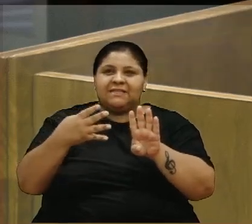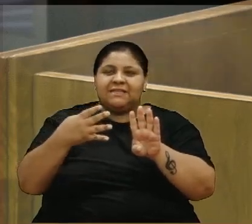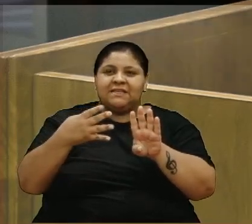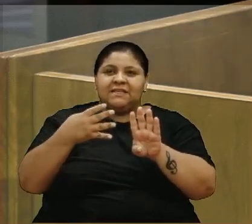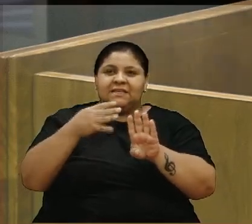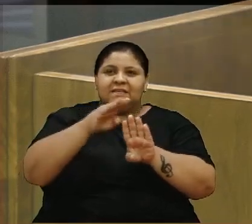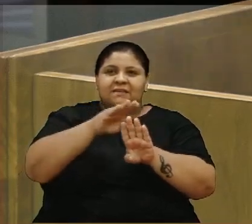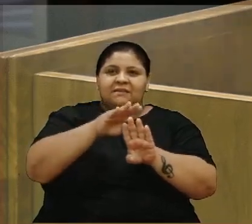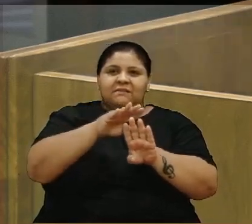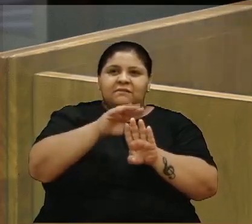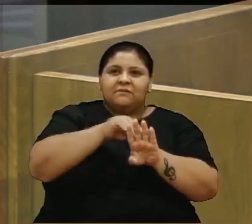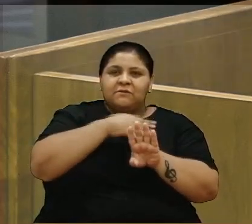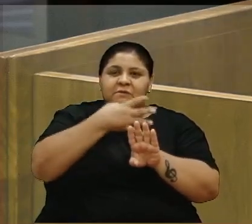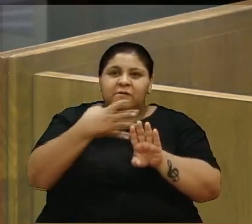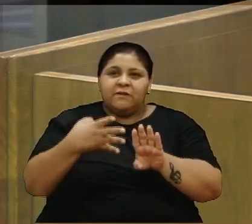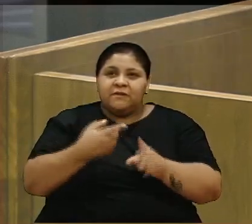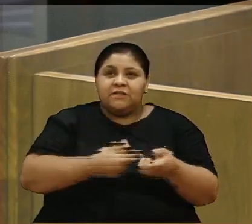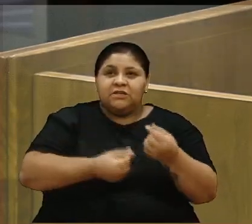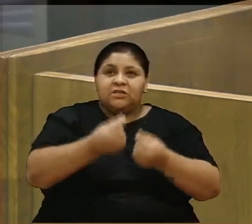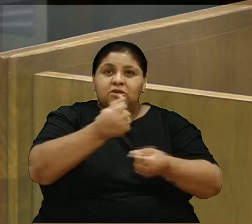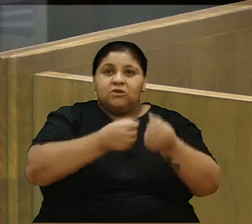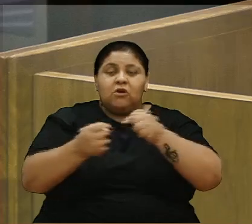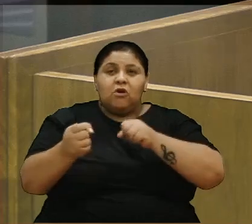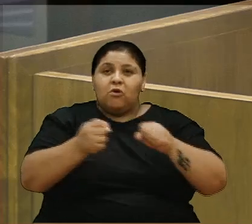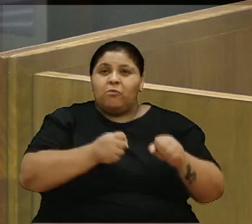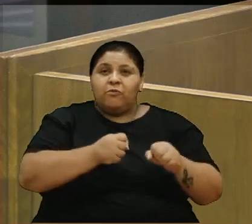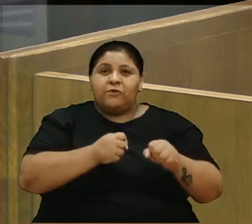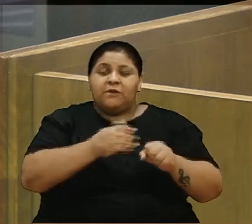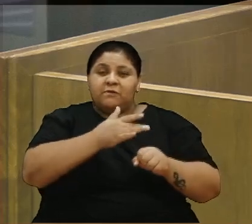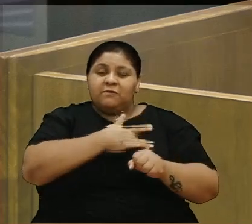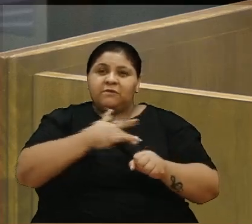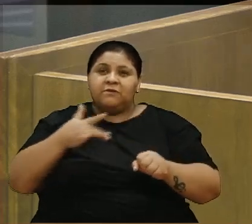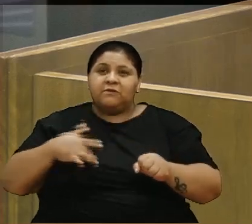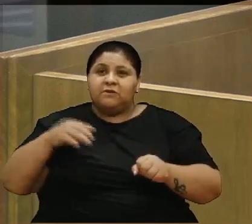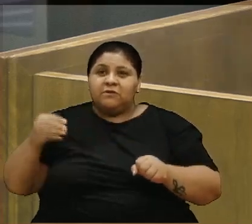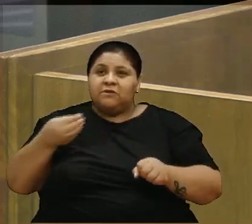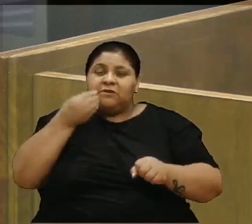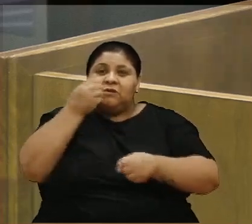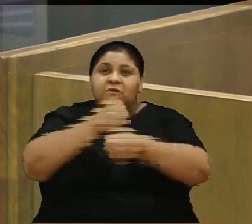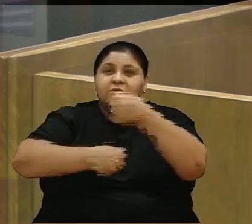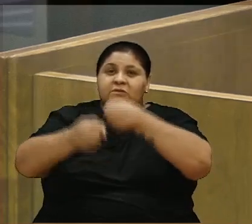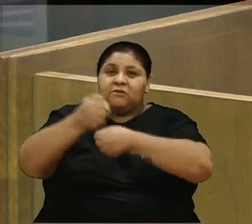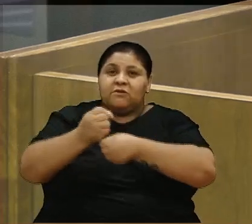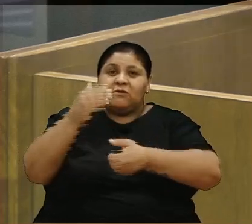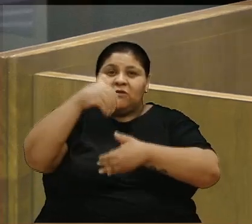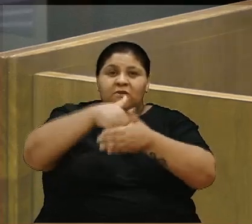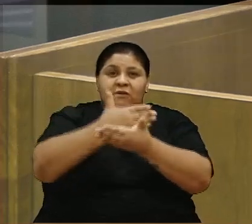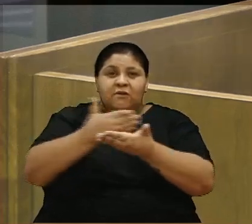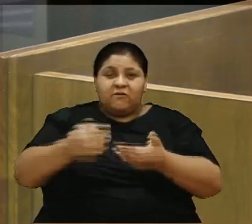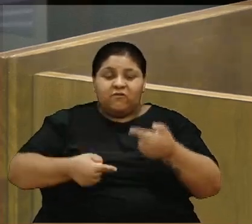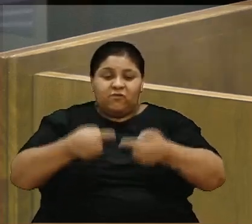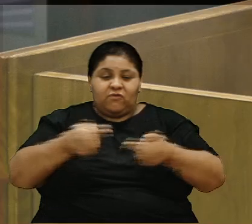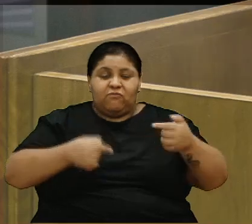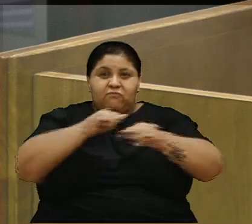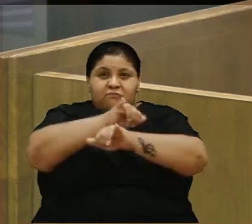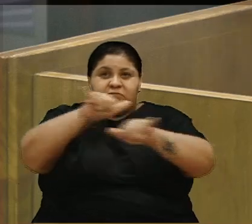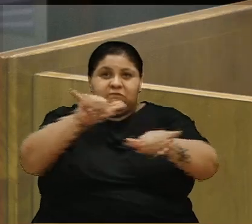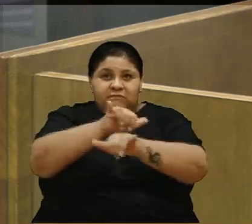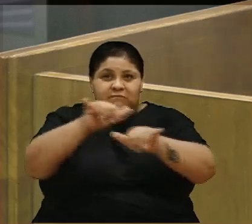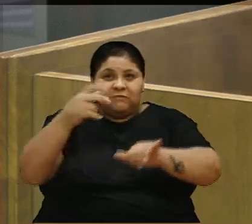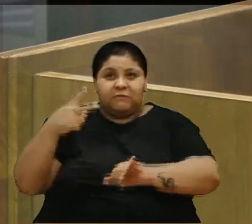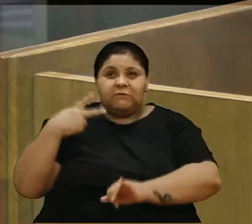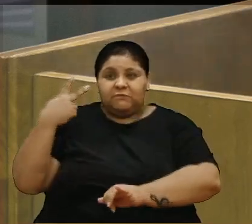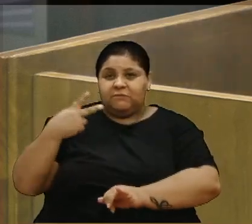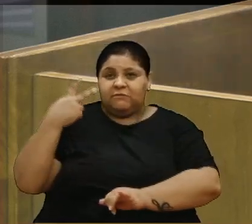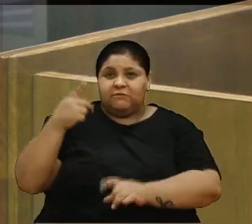inclusive, a saúde como uma oportunidade. Ano passado, nas eleições, surgiu esse debate. Eu gostaria de trazer algumas informações para os vereadores